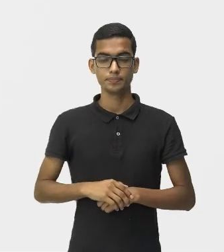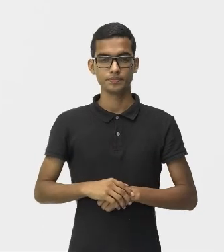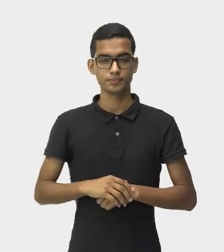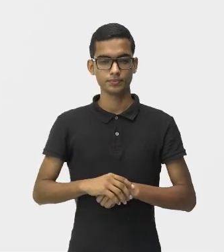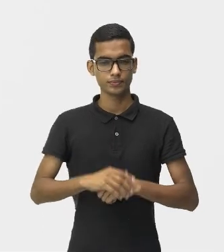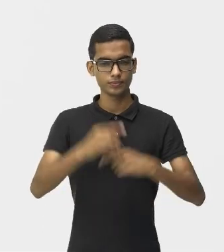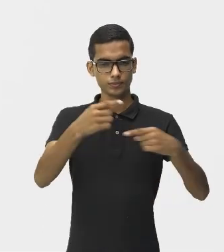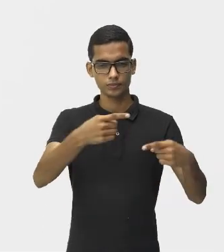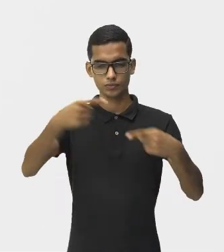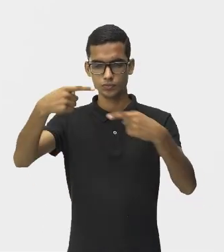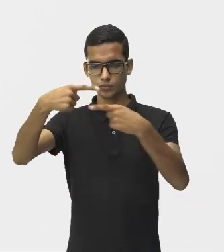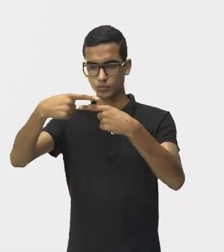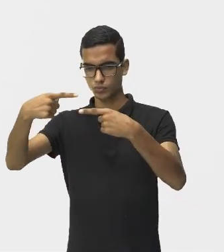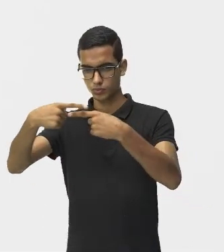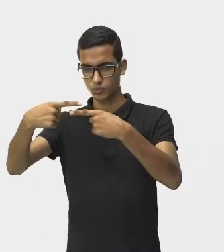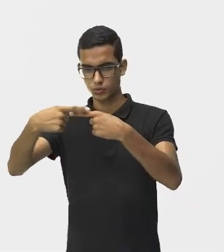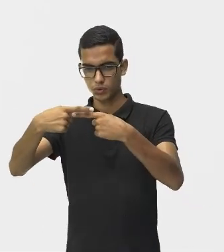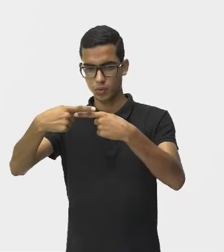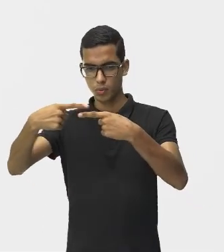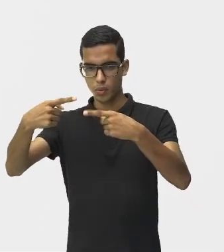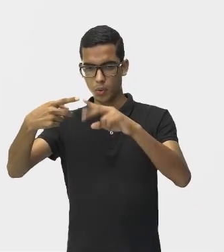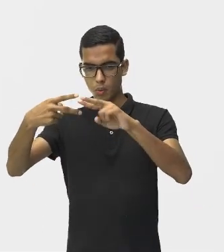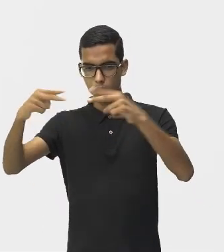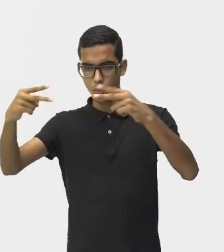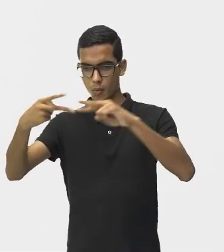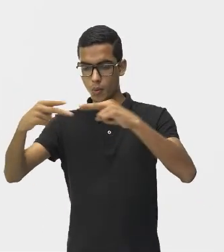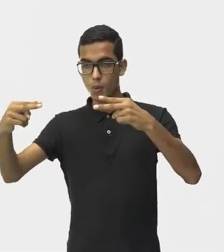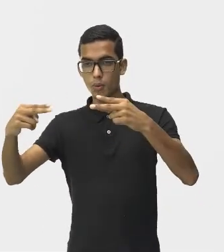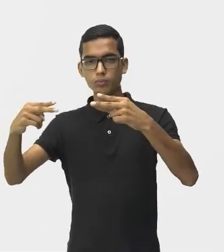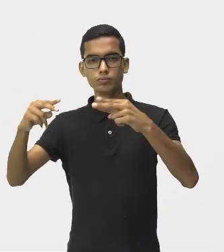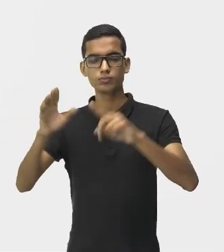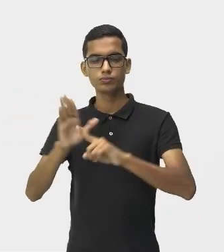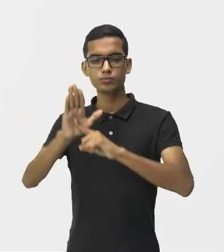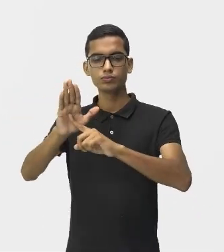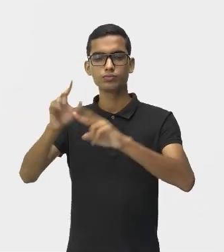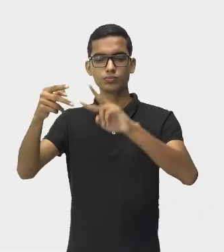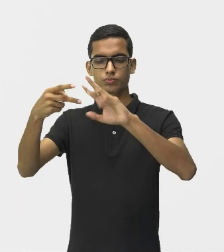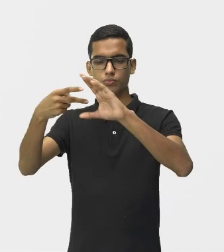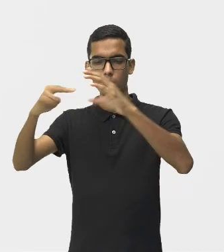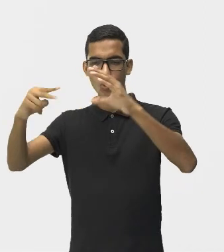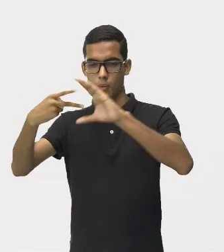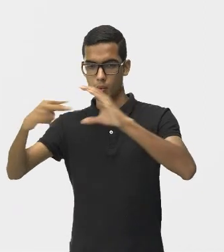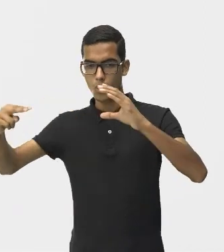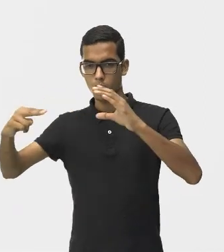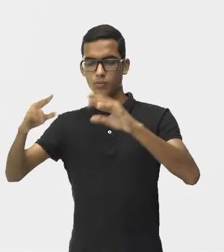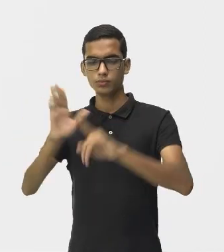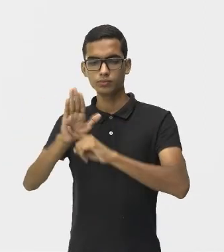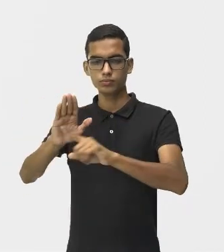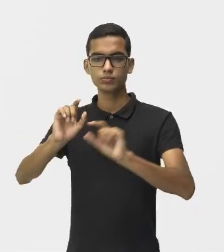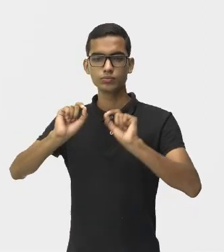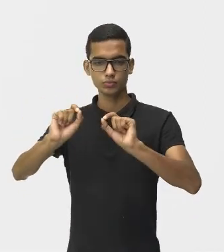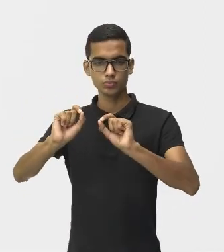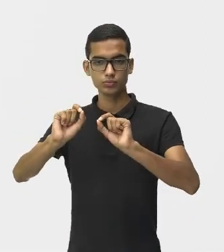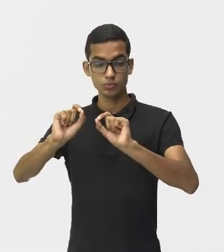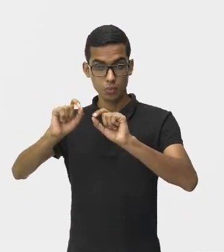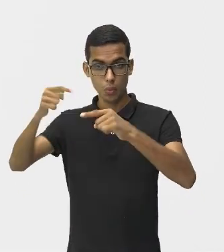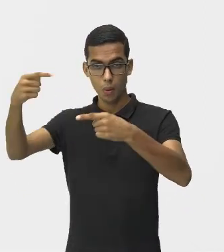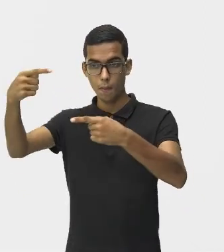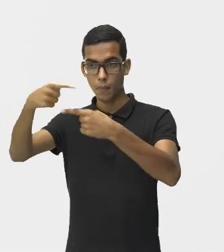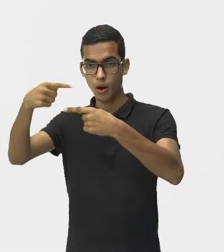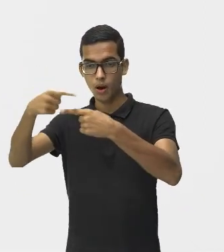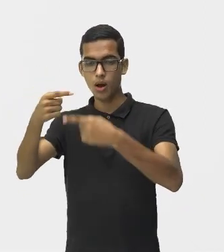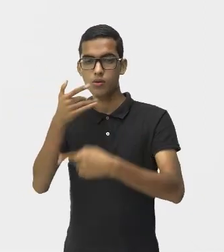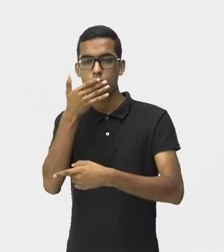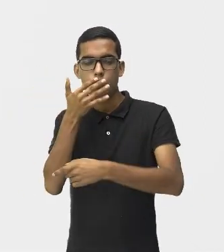cromossomos, que também são homólogos entre si, eles estão representados aqui pelos pares em branco. E a representação